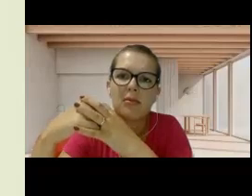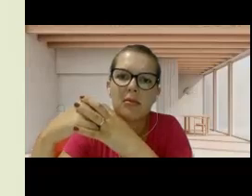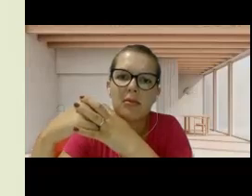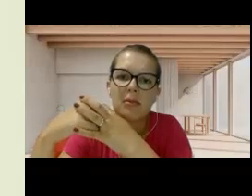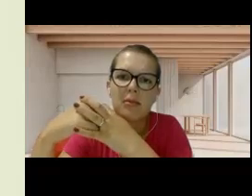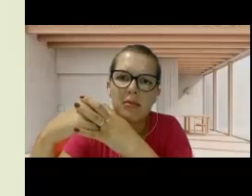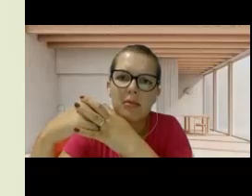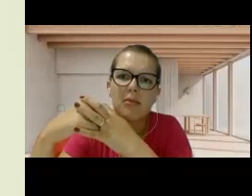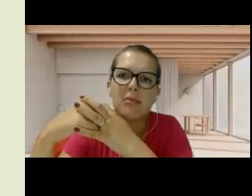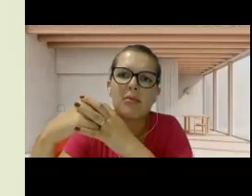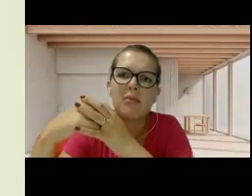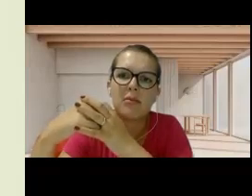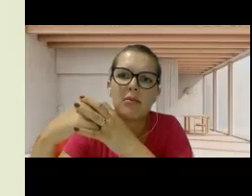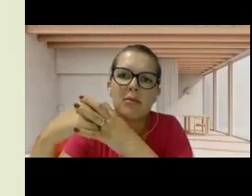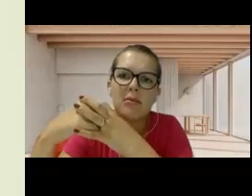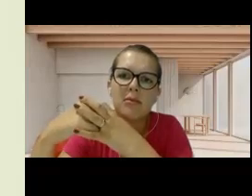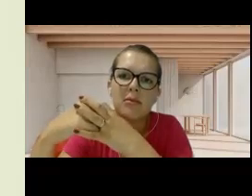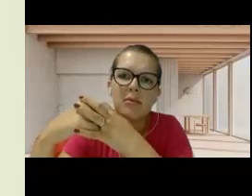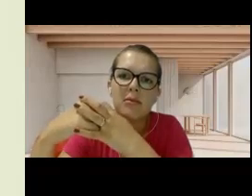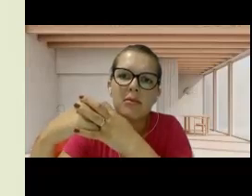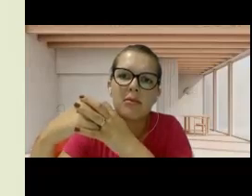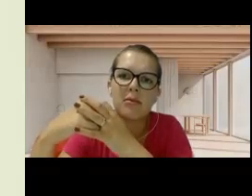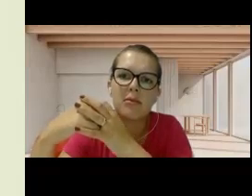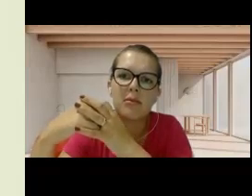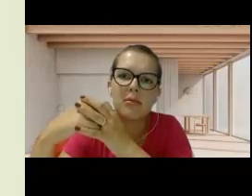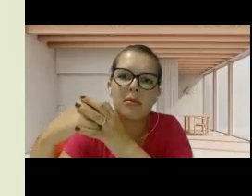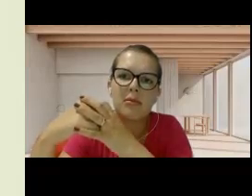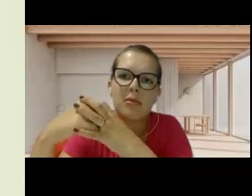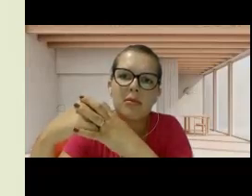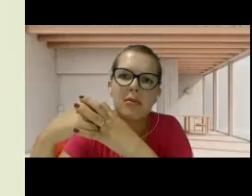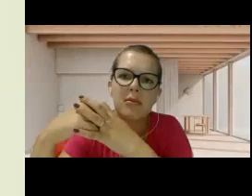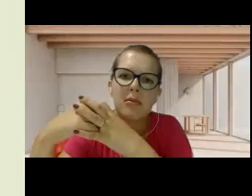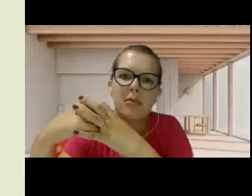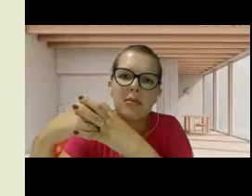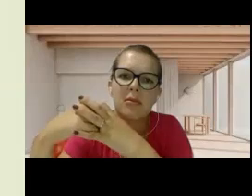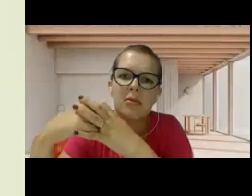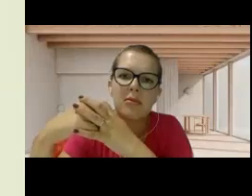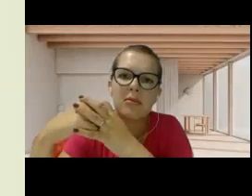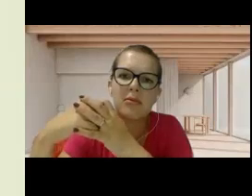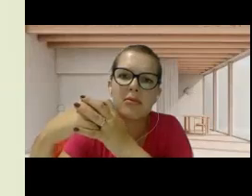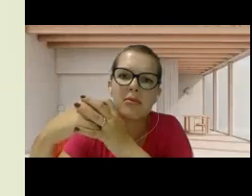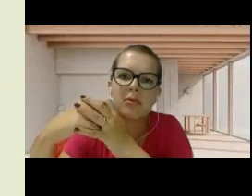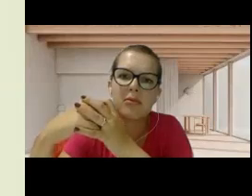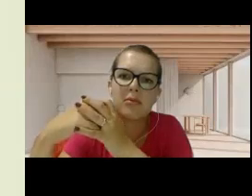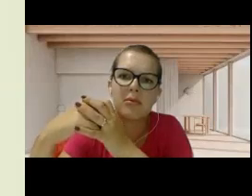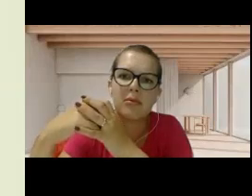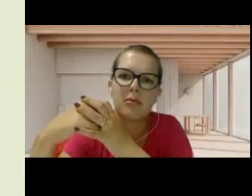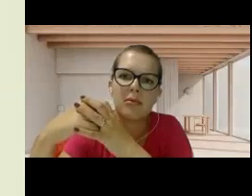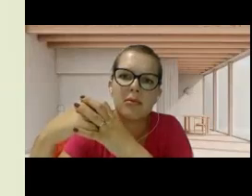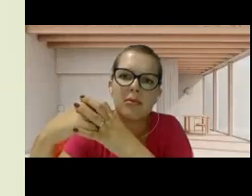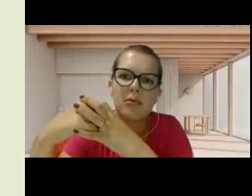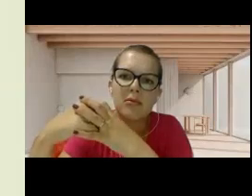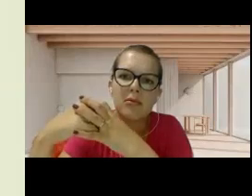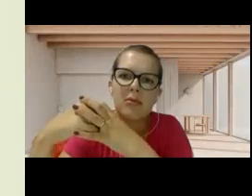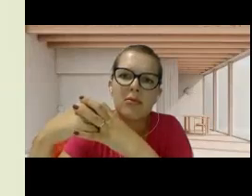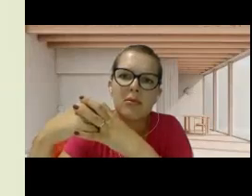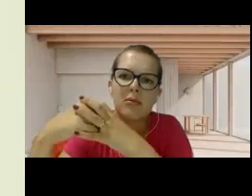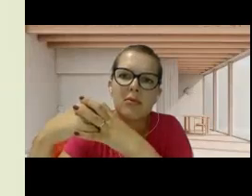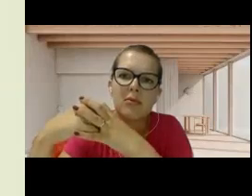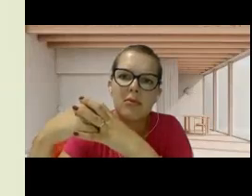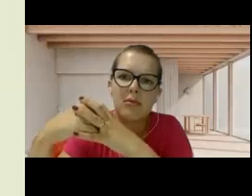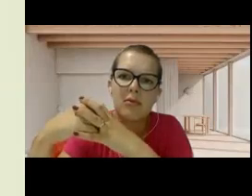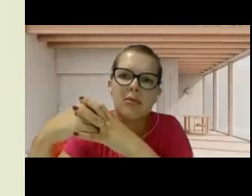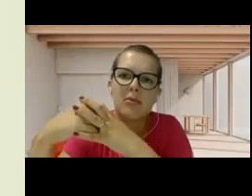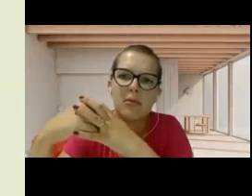descarrega o peso, a força, o esforço da pressão em cima do encontro da barragem com o terreno, com o